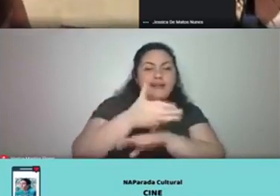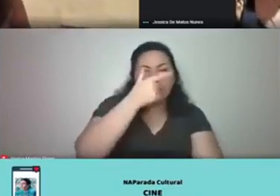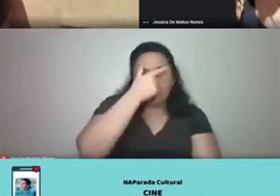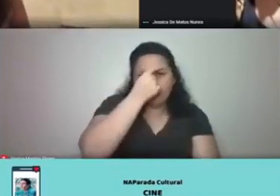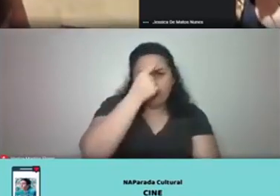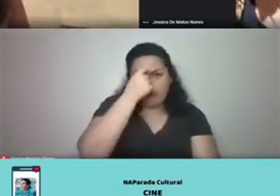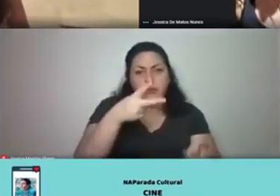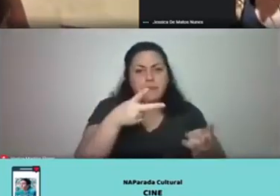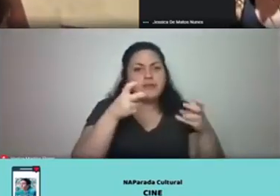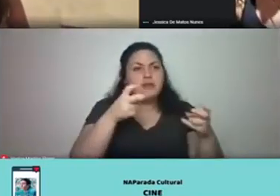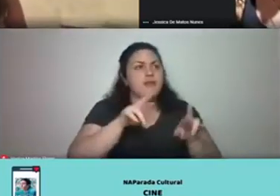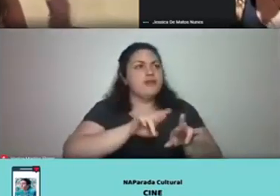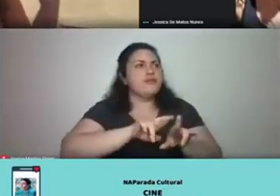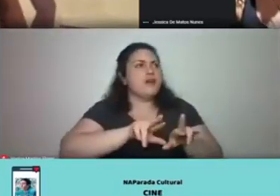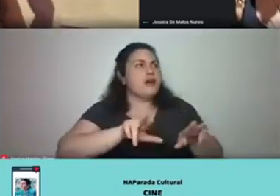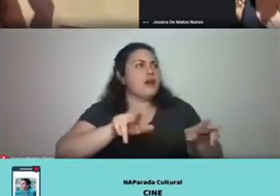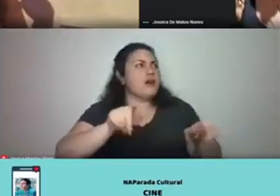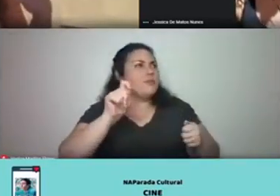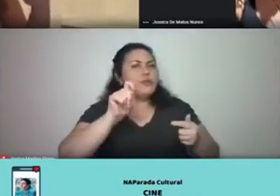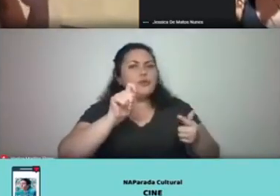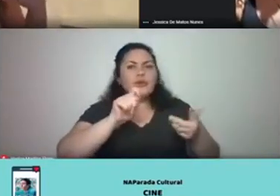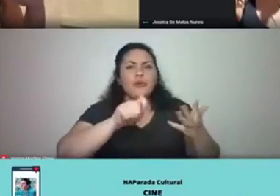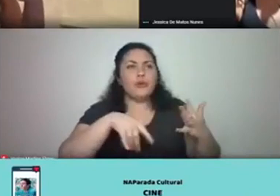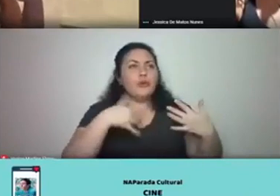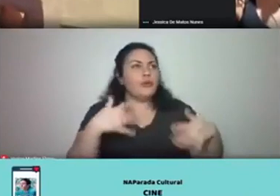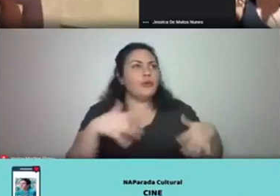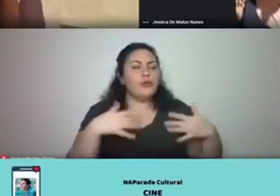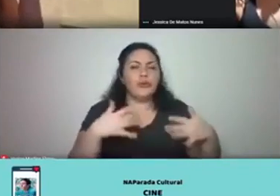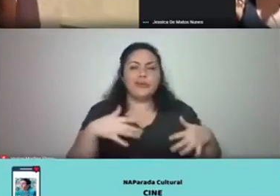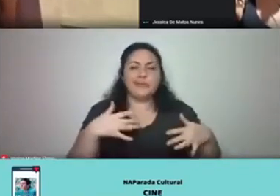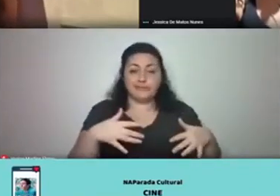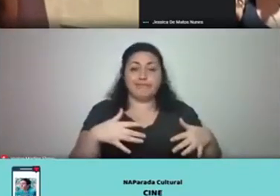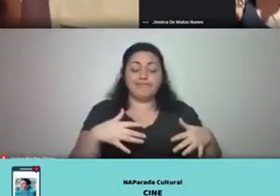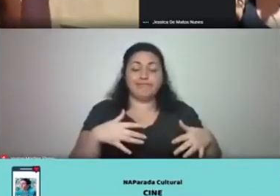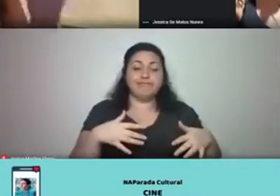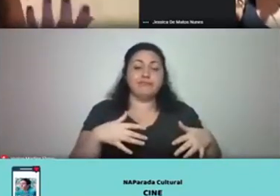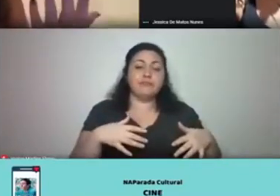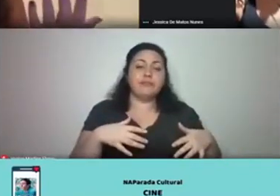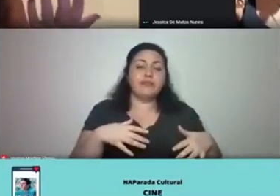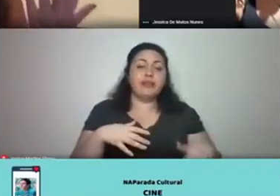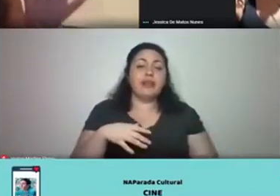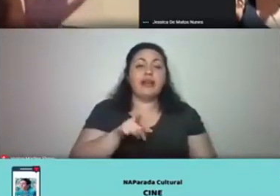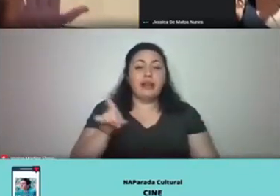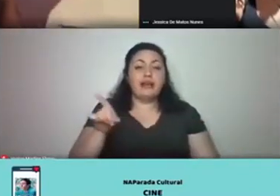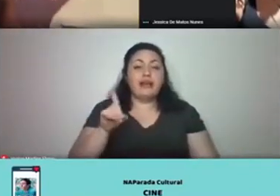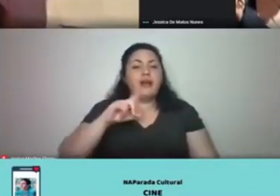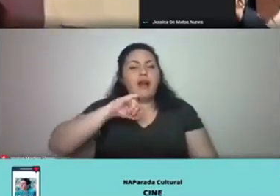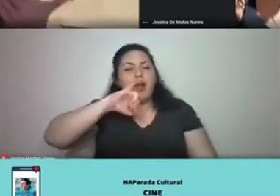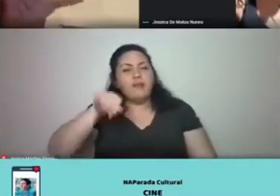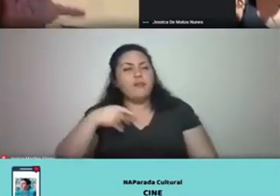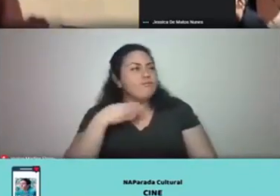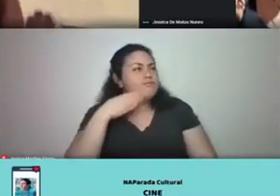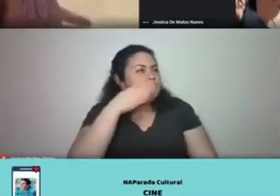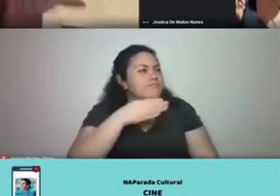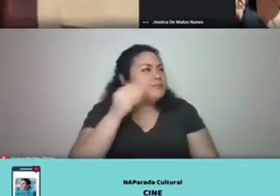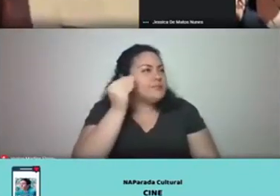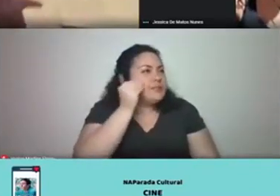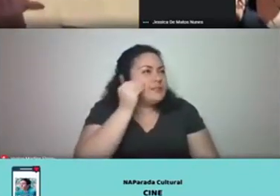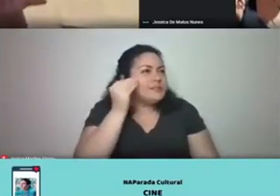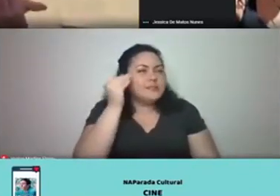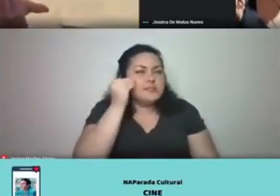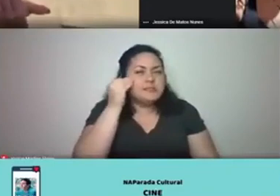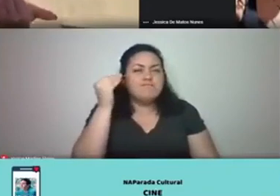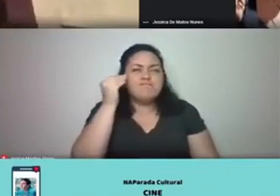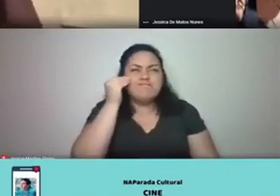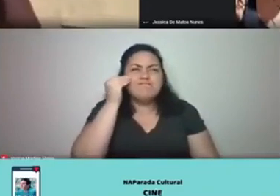possibilidades, né? E no momento em que ele tenta se experimentar e ele vê que aquela experiência não